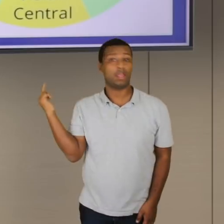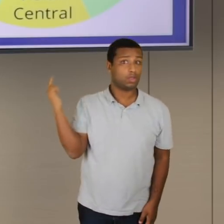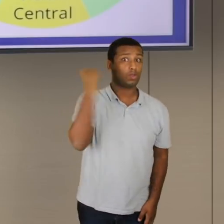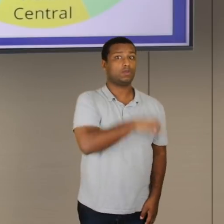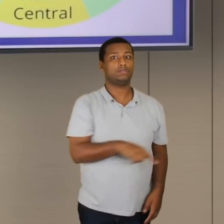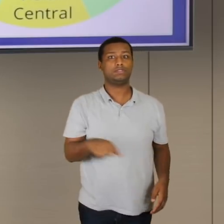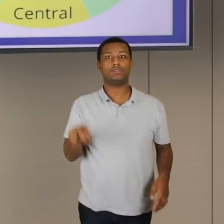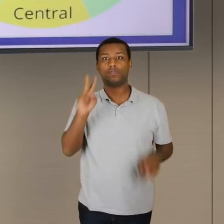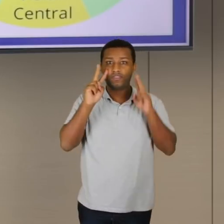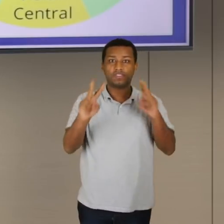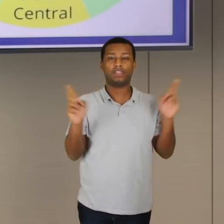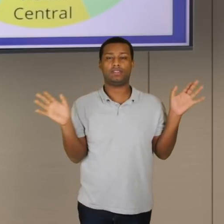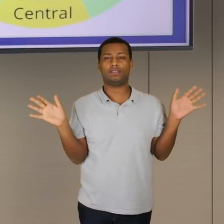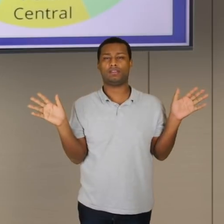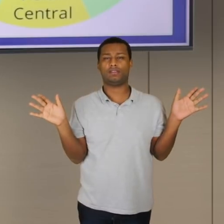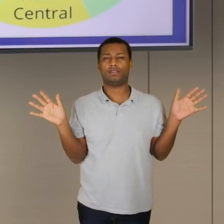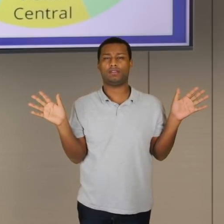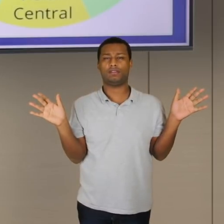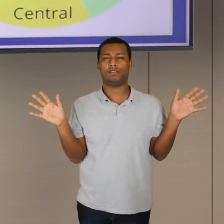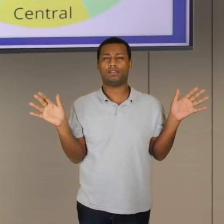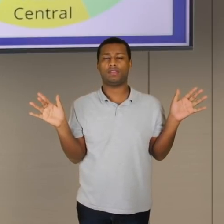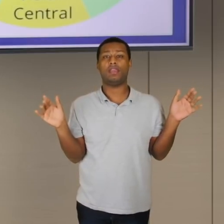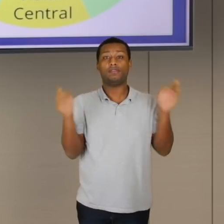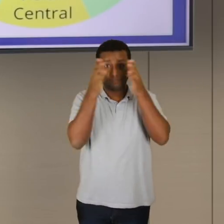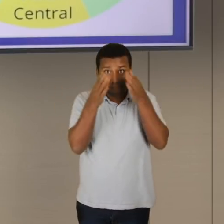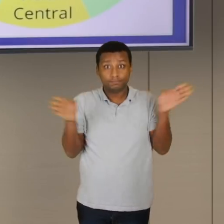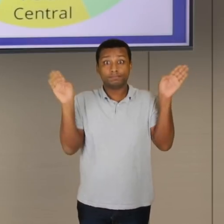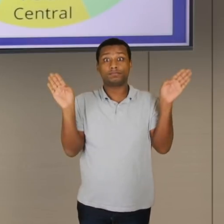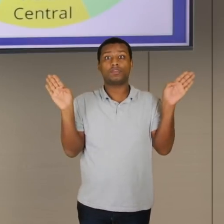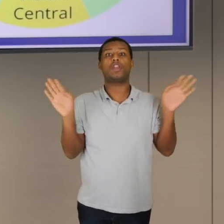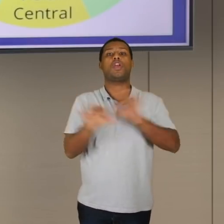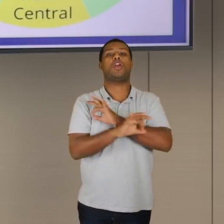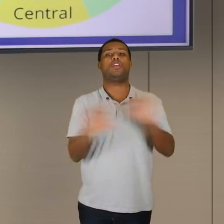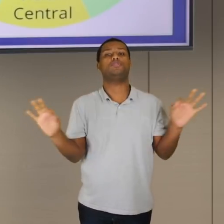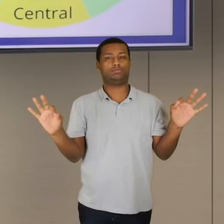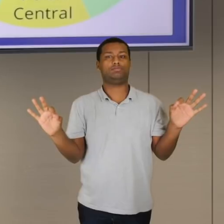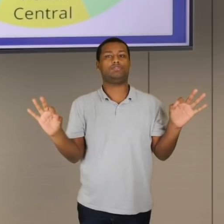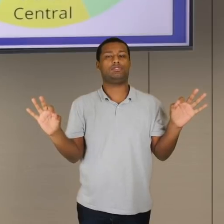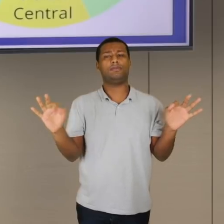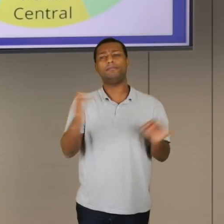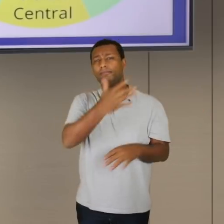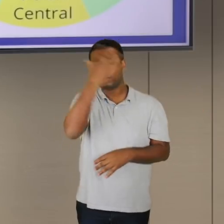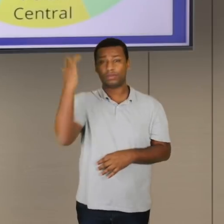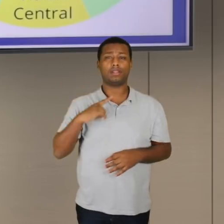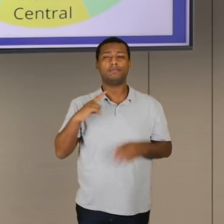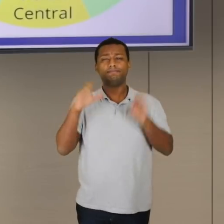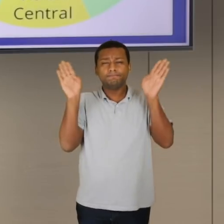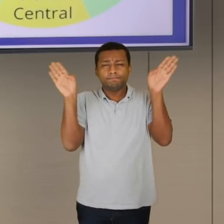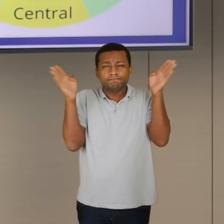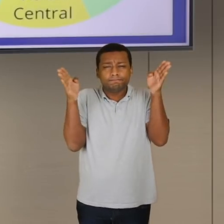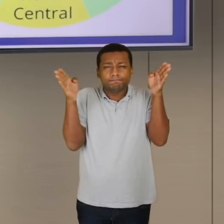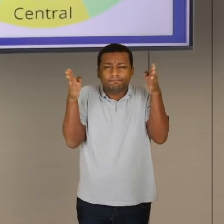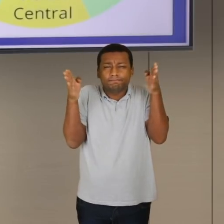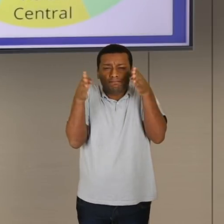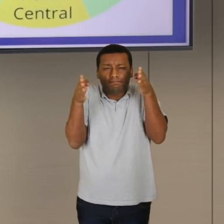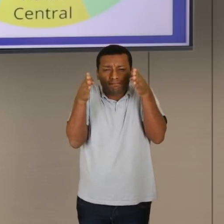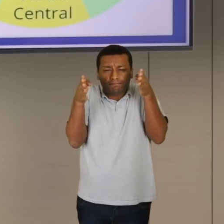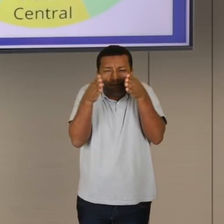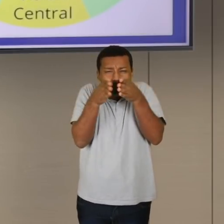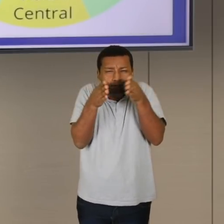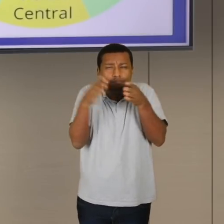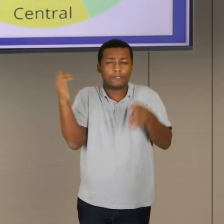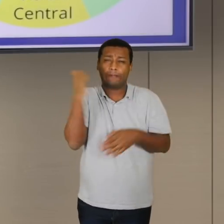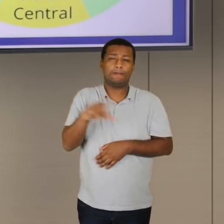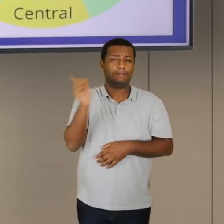com baixa visão para não ter problema no sentido de achar que aquela pessoa te desprezou, não